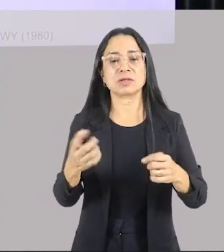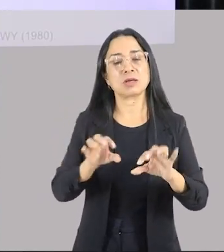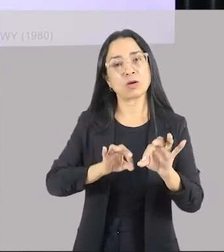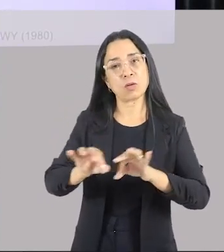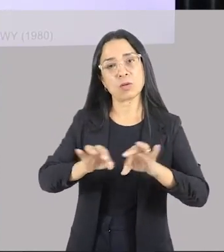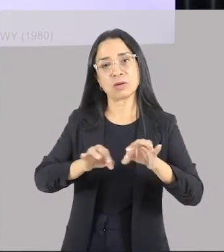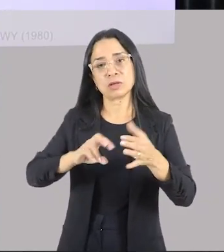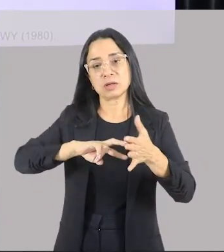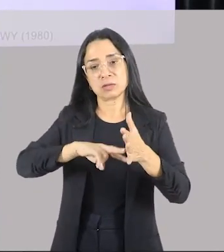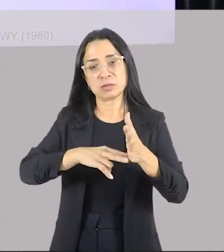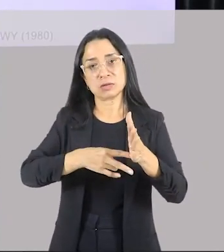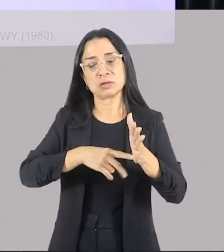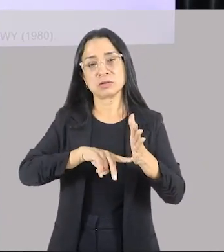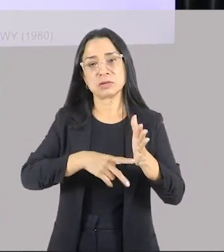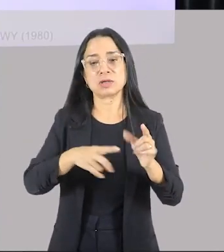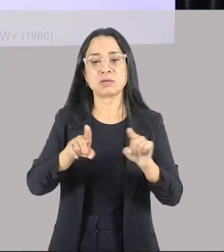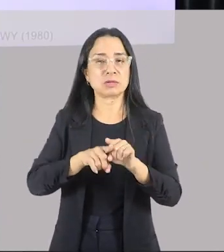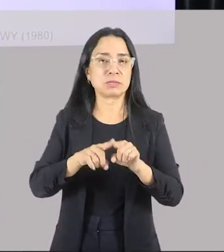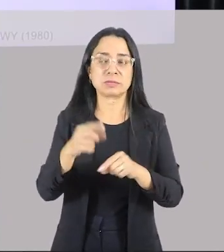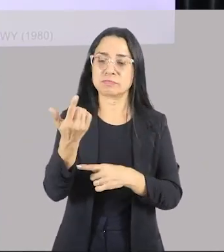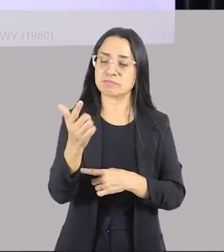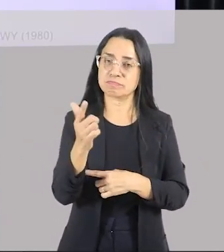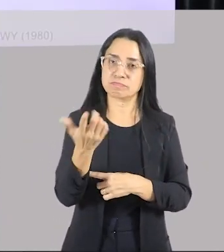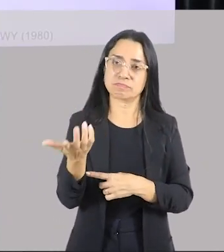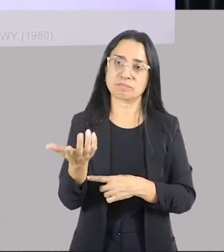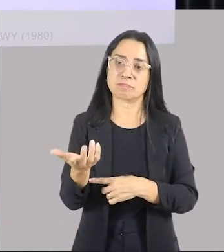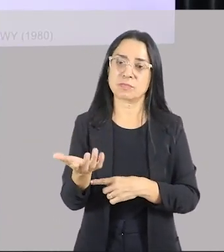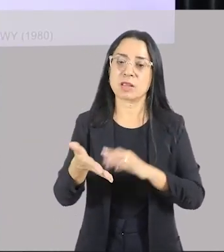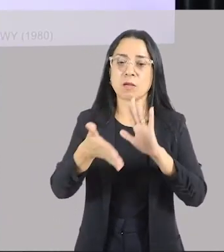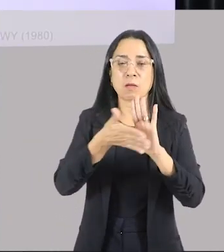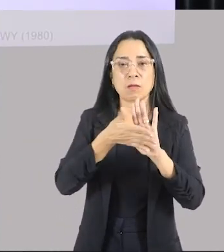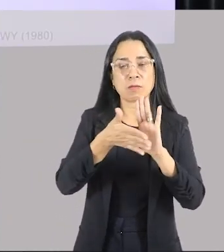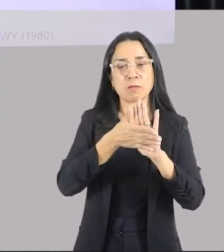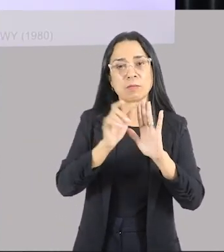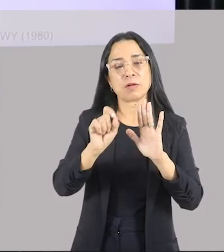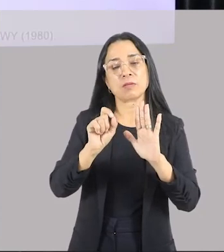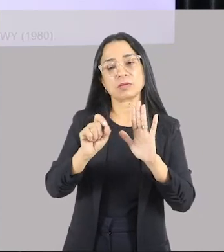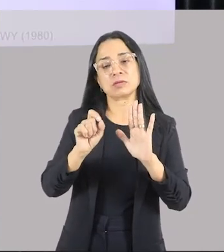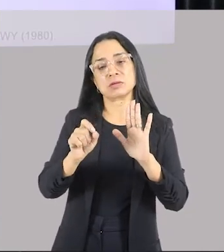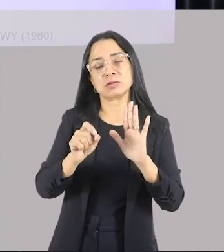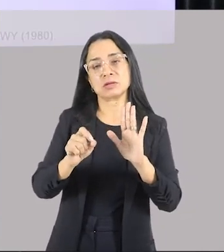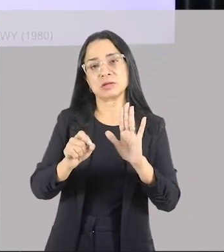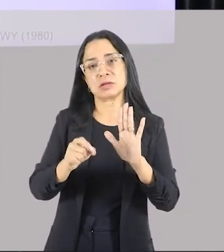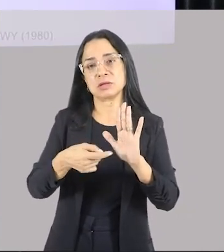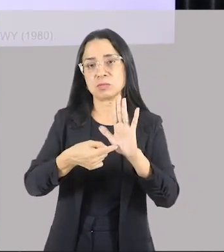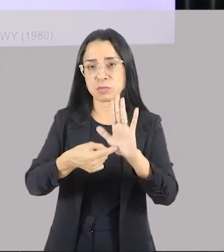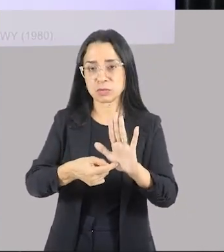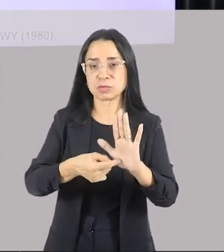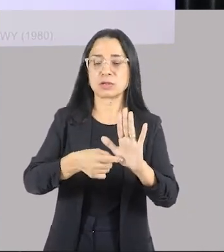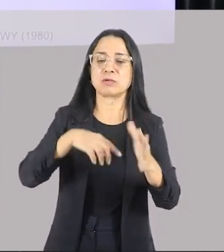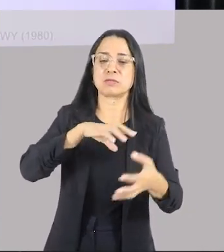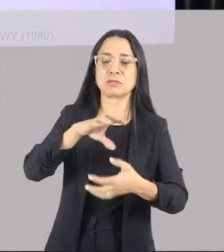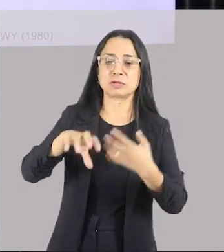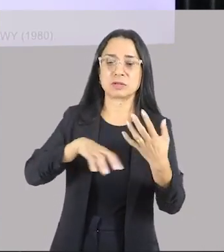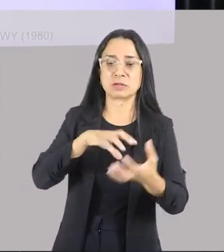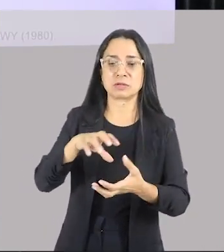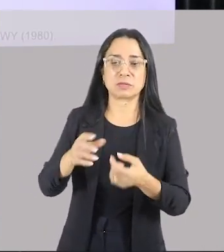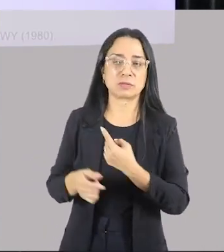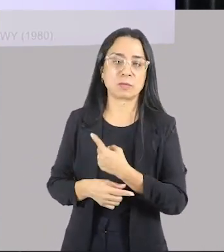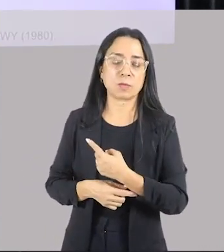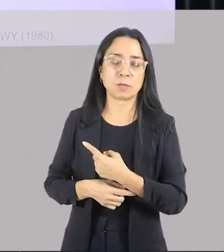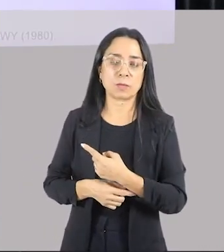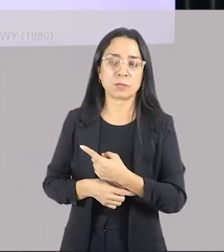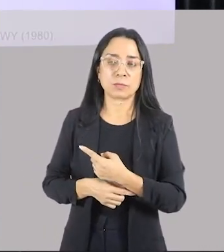organização sindical, que também não existia. Então, olha só, olha as pautas que eles colocam nessa greve, né, a jornada de 8 horas, o direito de